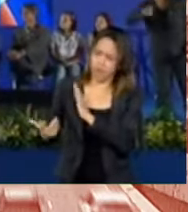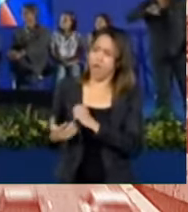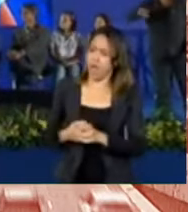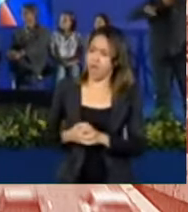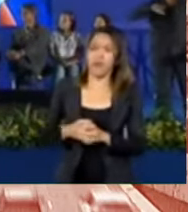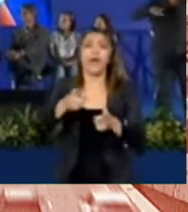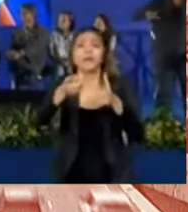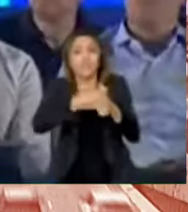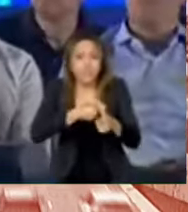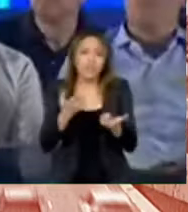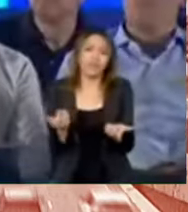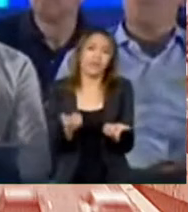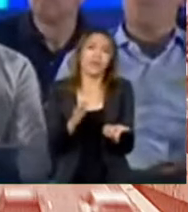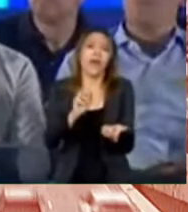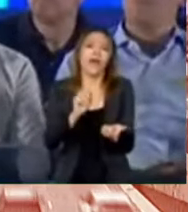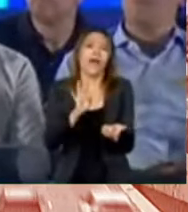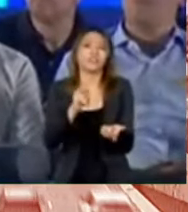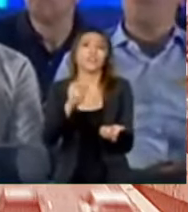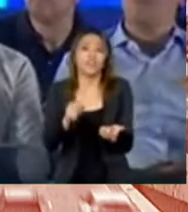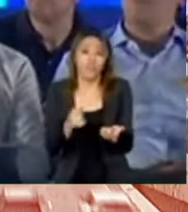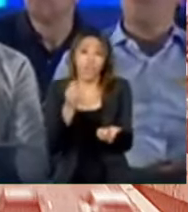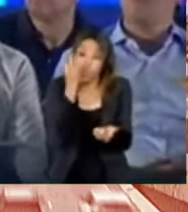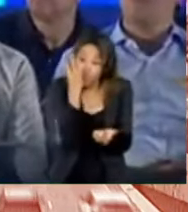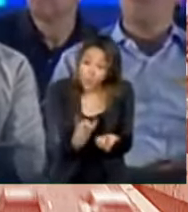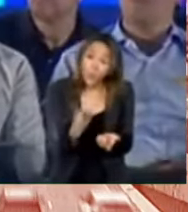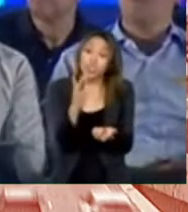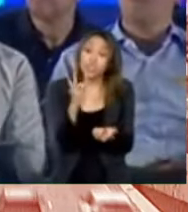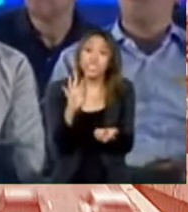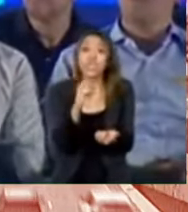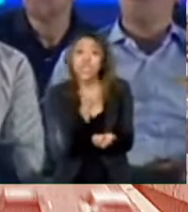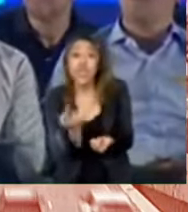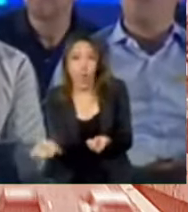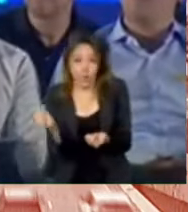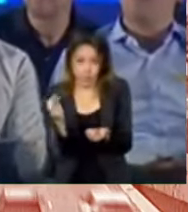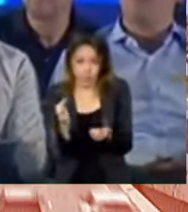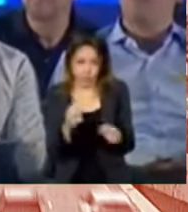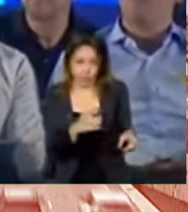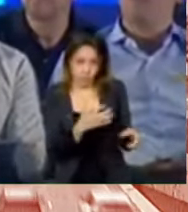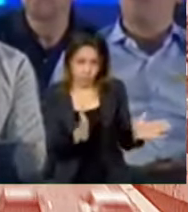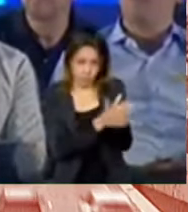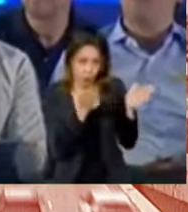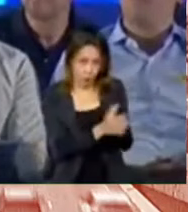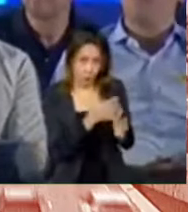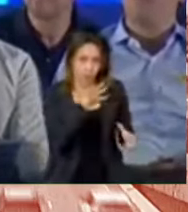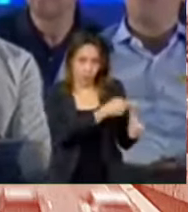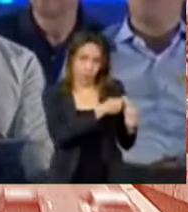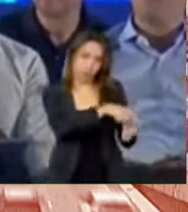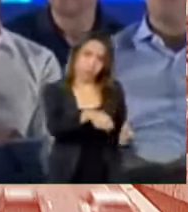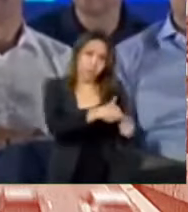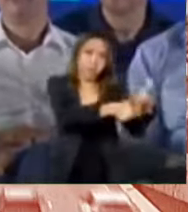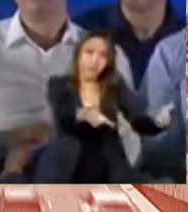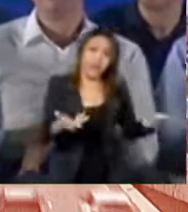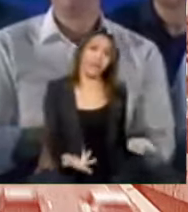sempre rivalizando com os governos do Nordeste, sempre, né, jogando a população, tentando jogar a população